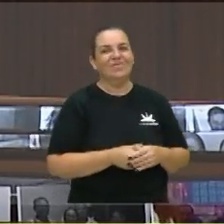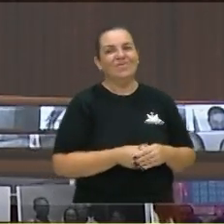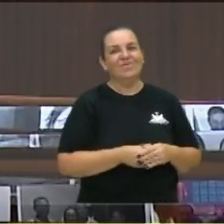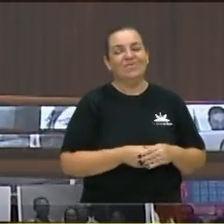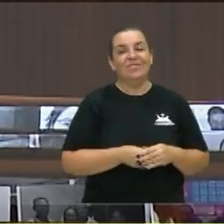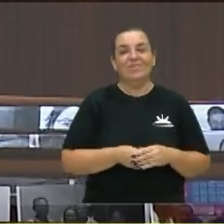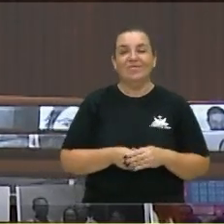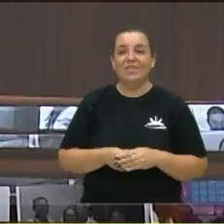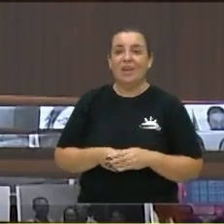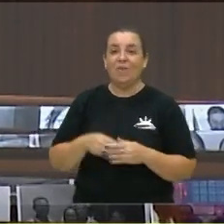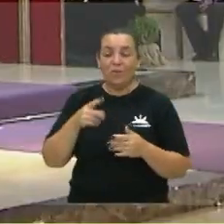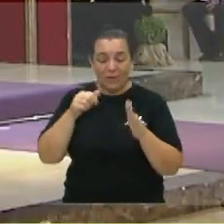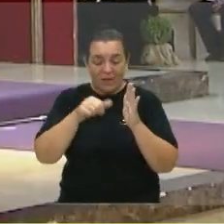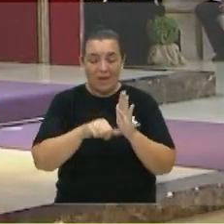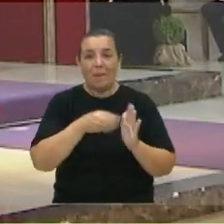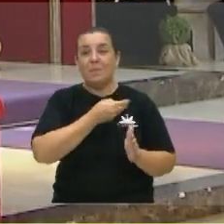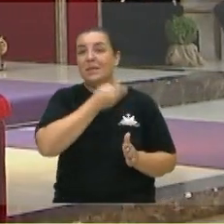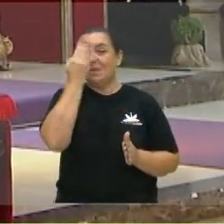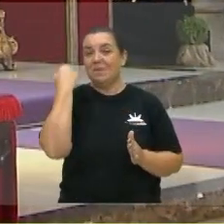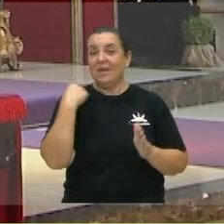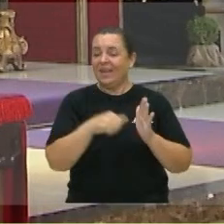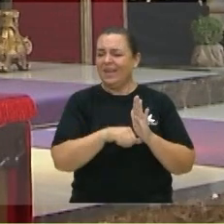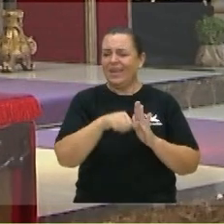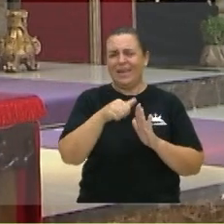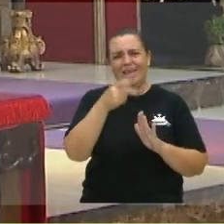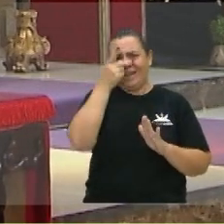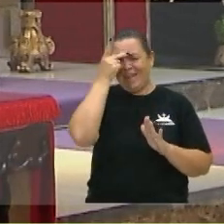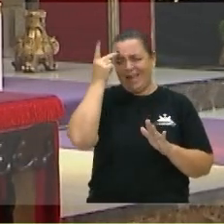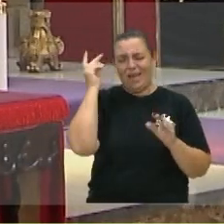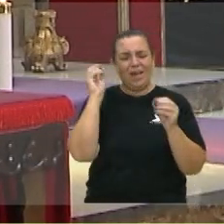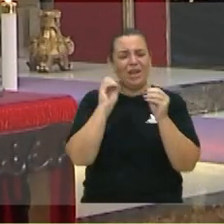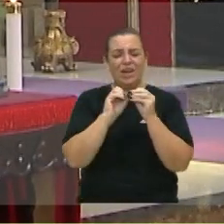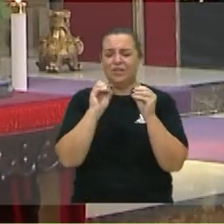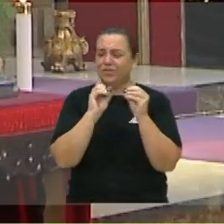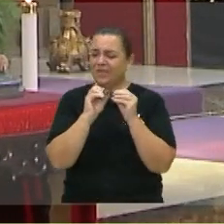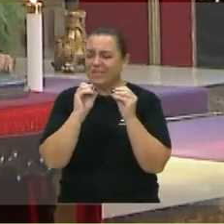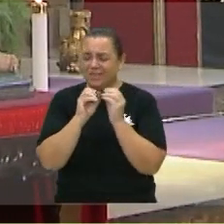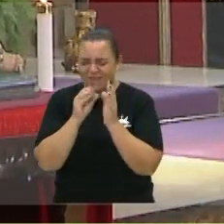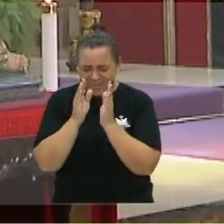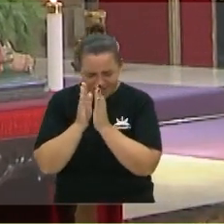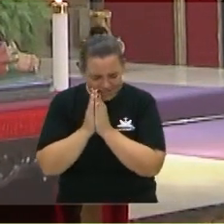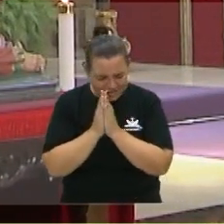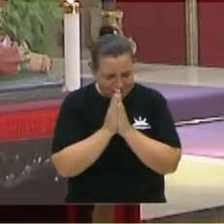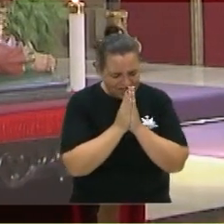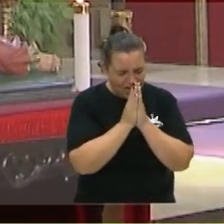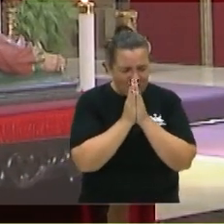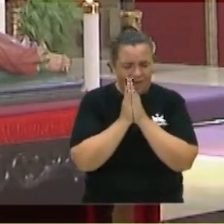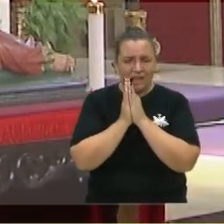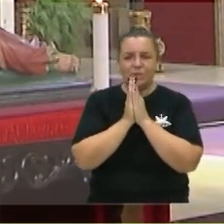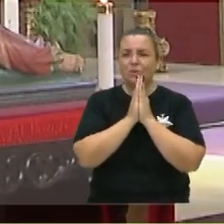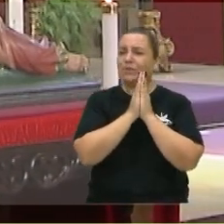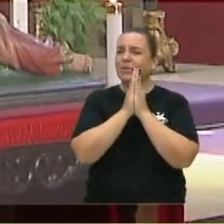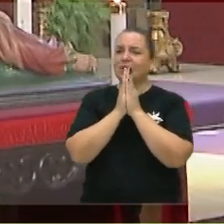beijou. Foi a primeira a fazer